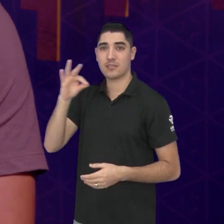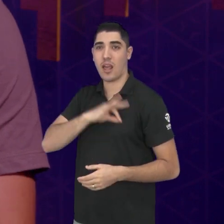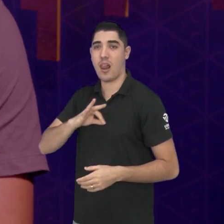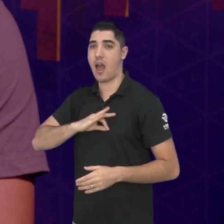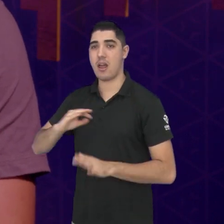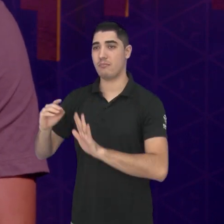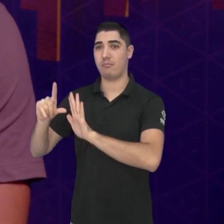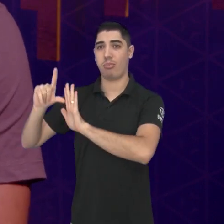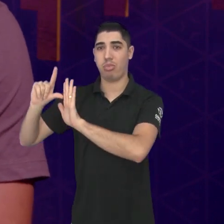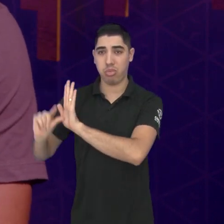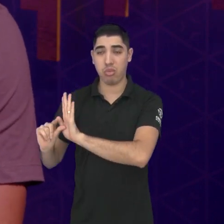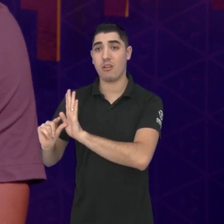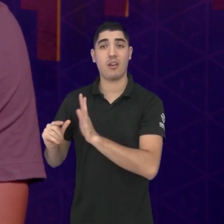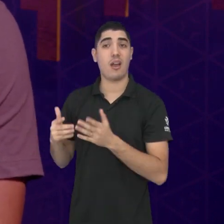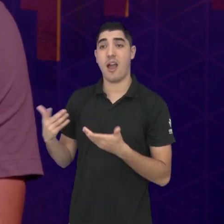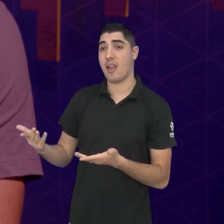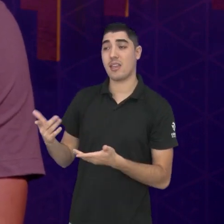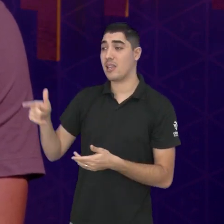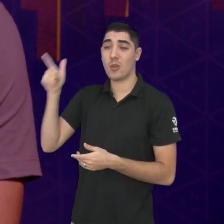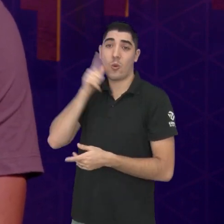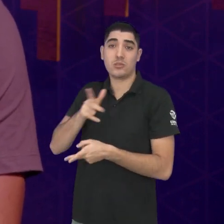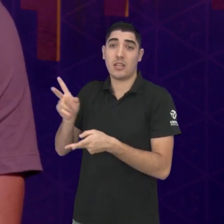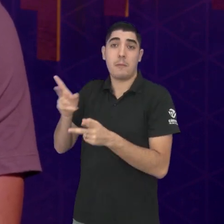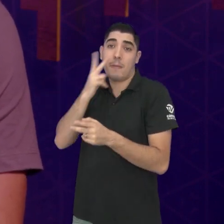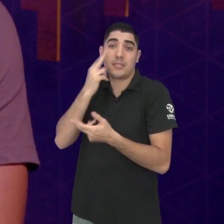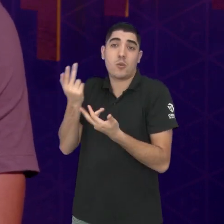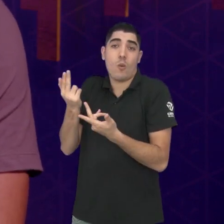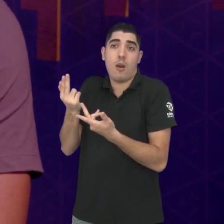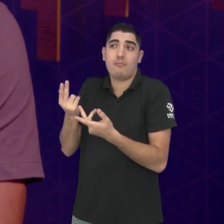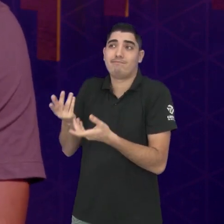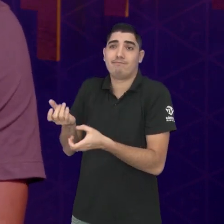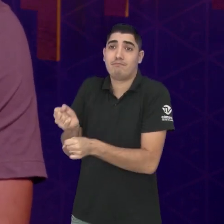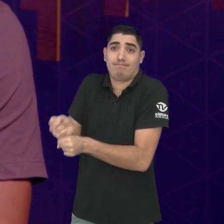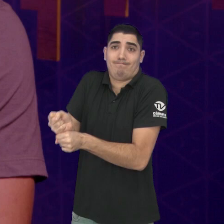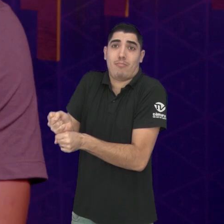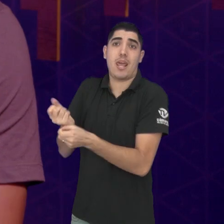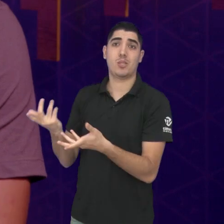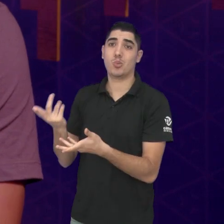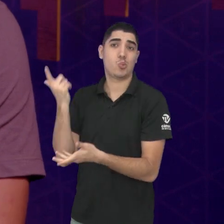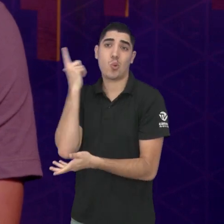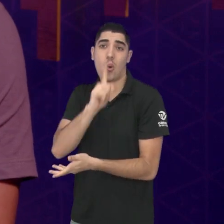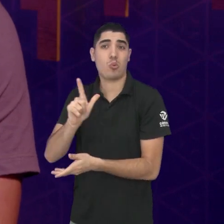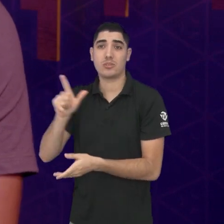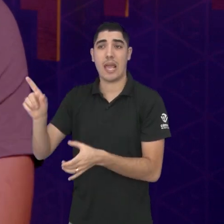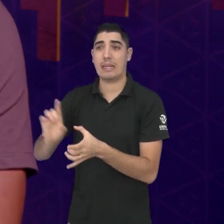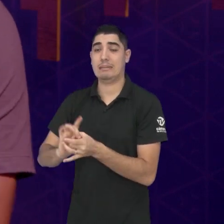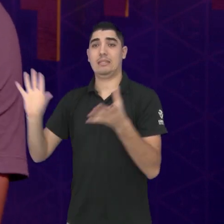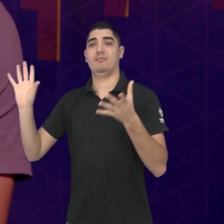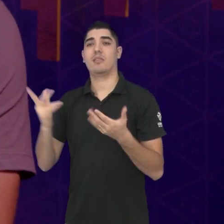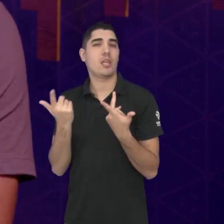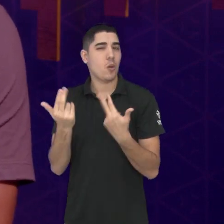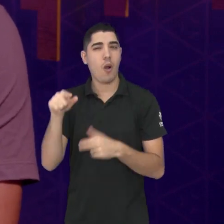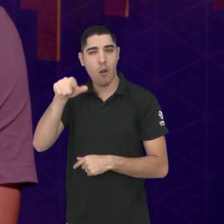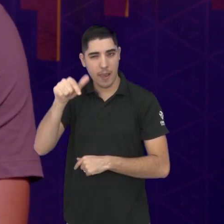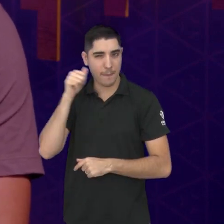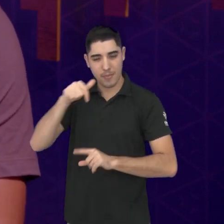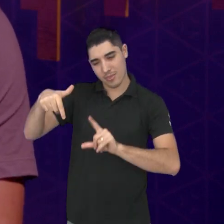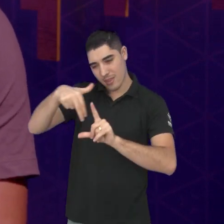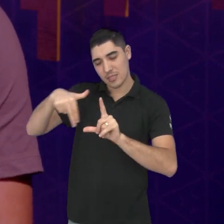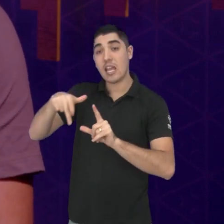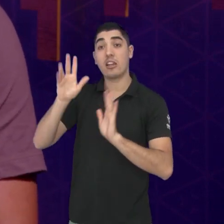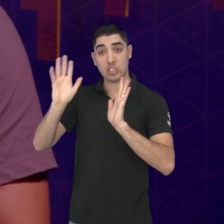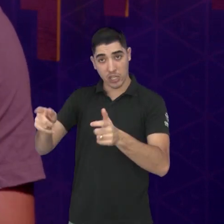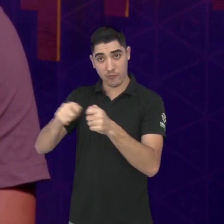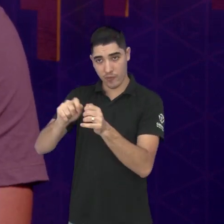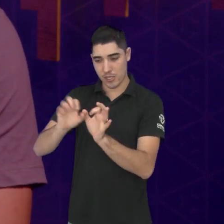consegue sair daquela situação. E é mais ou menos o que acontece com a Chihiro. Ela faz um contrato,